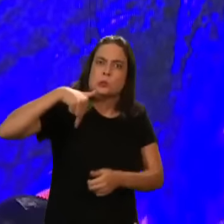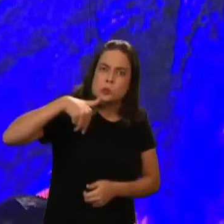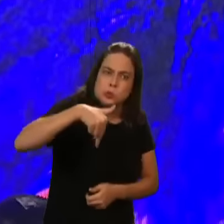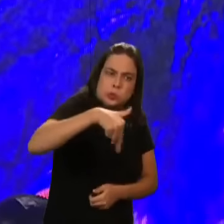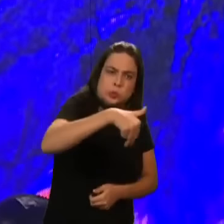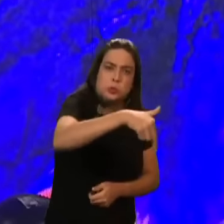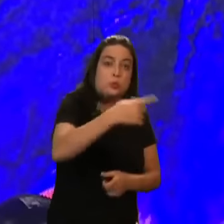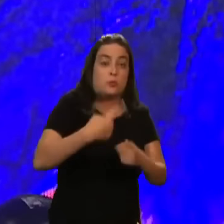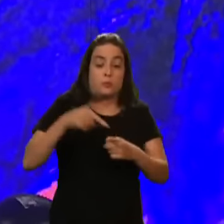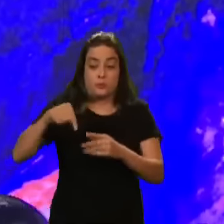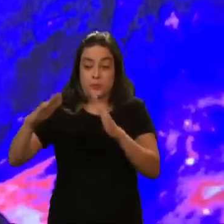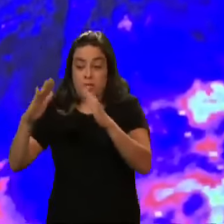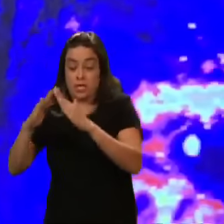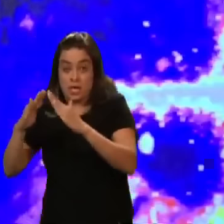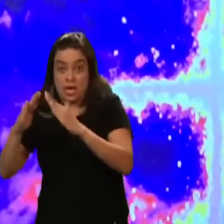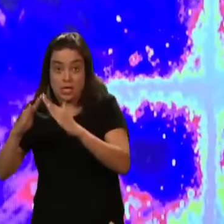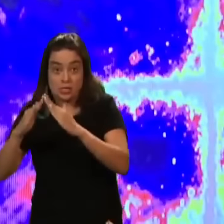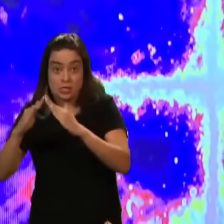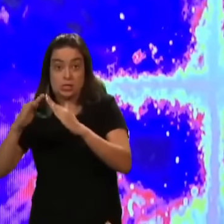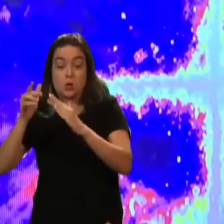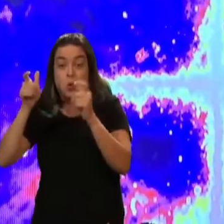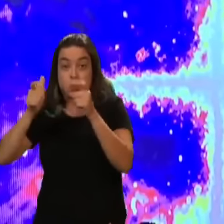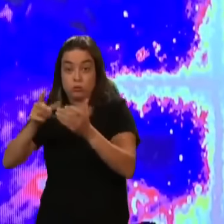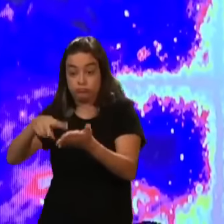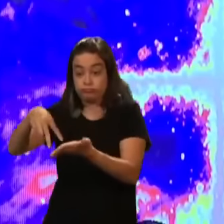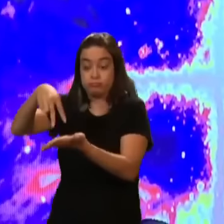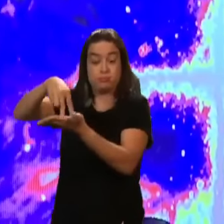tinha ressuscitado a menina, e ele foi para a casa dele.